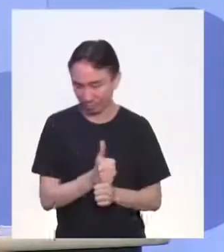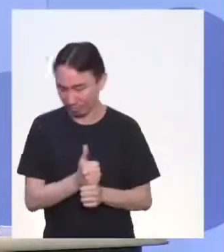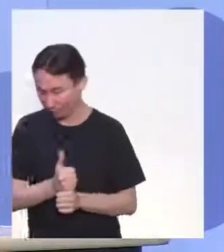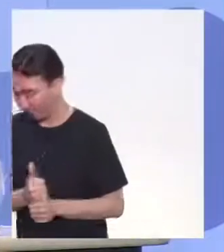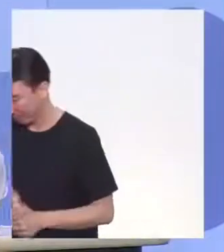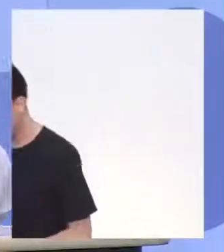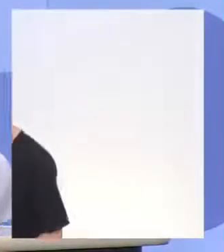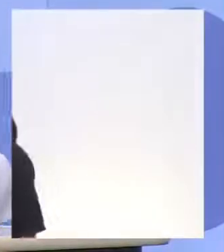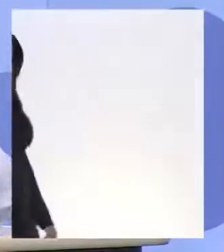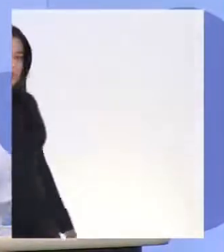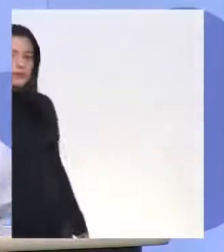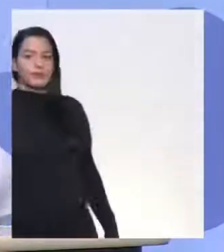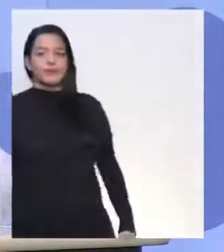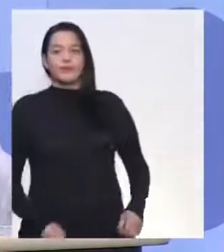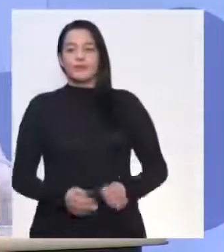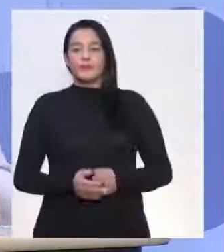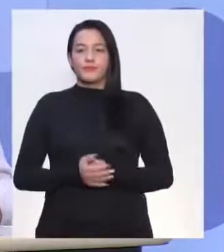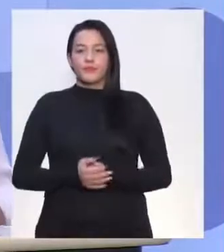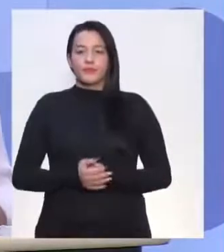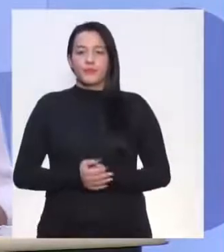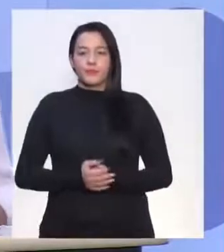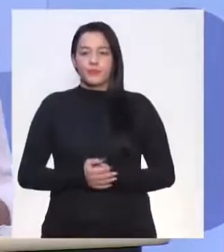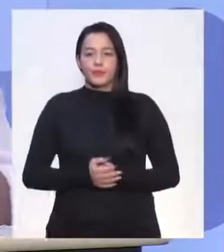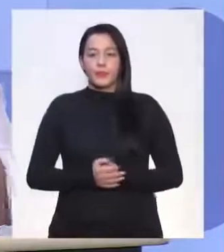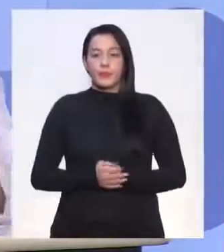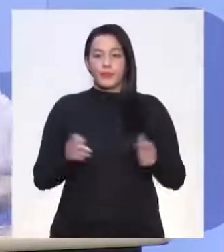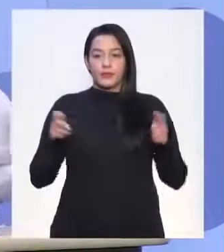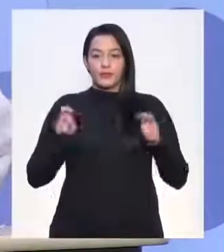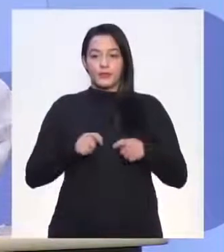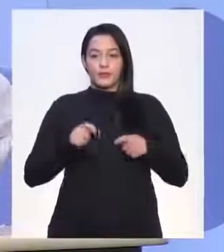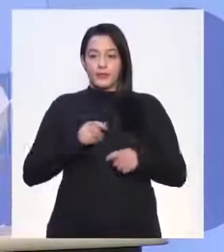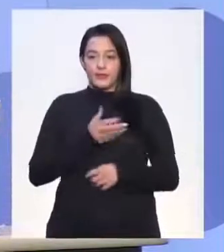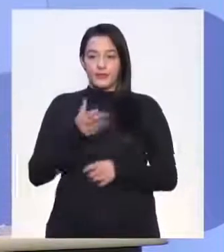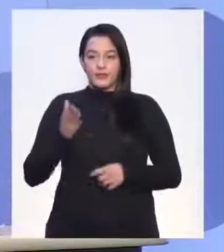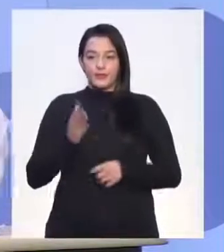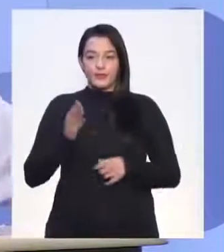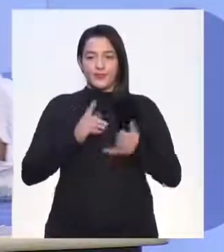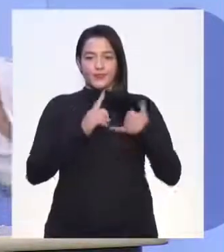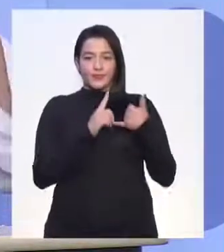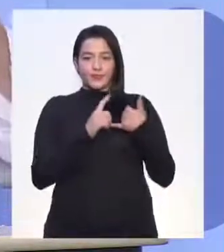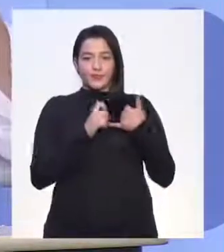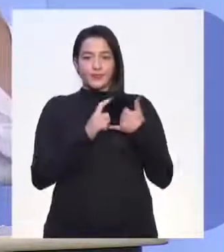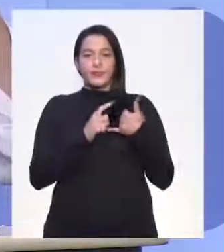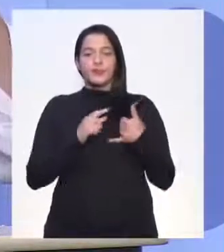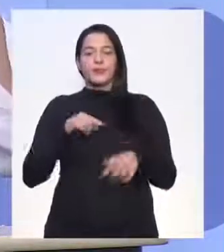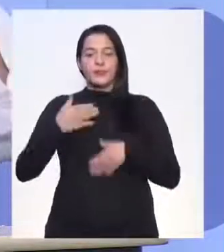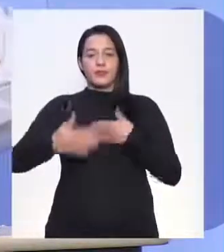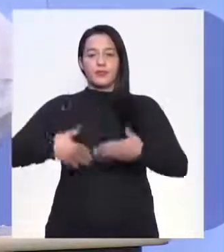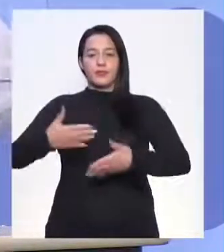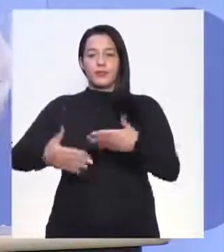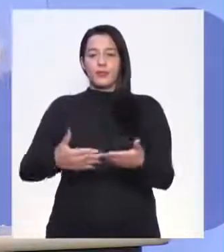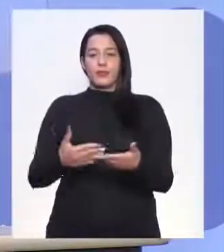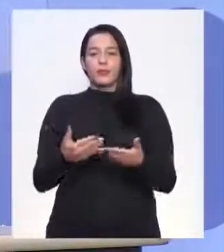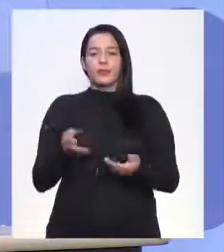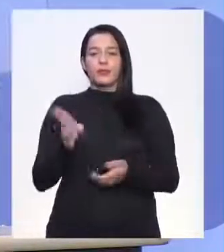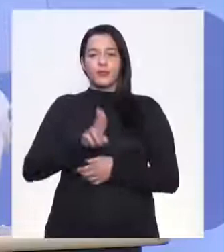com antecedência, dá para dar um print na tela, dá para usar a apostila, né? Dar um print na apostila que